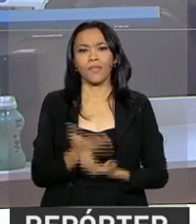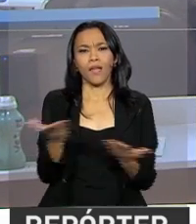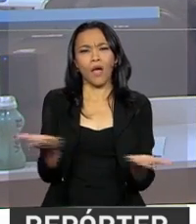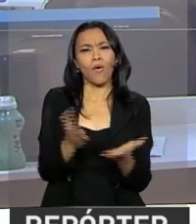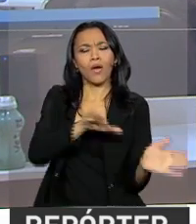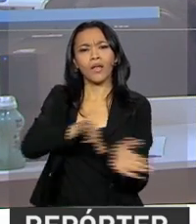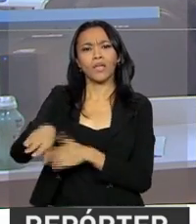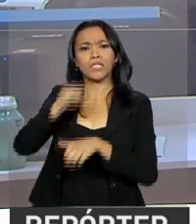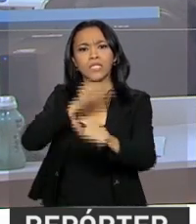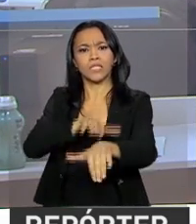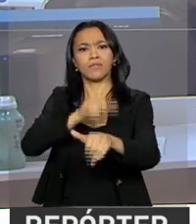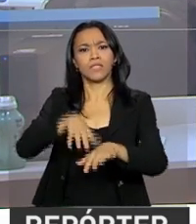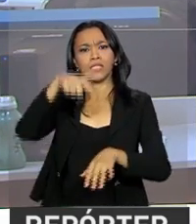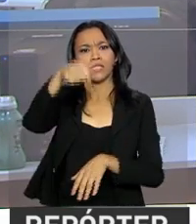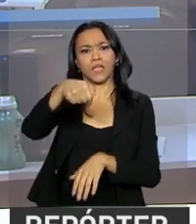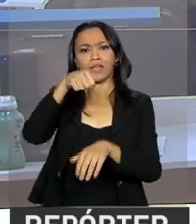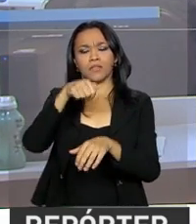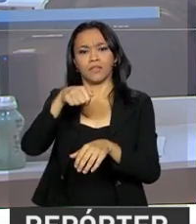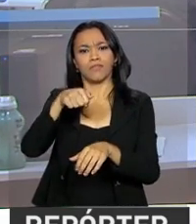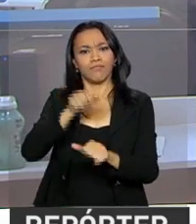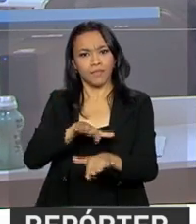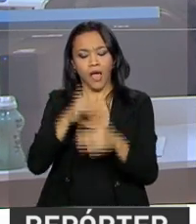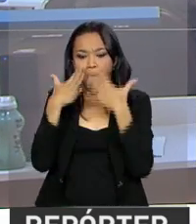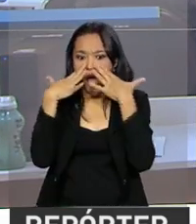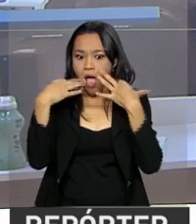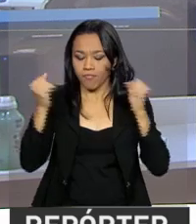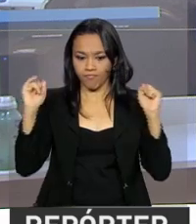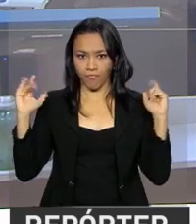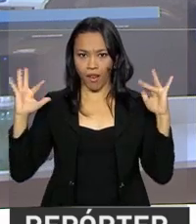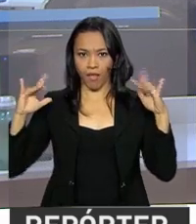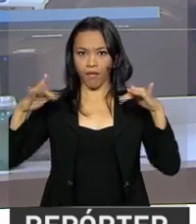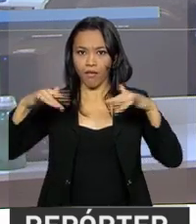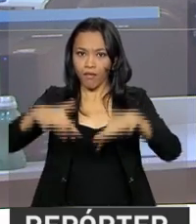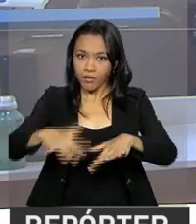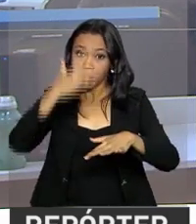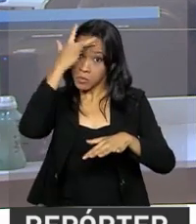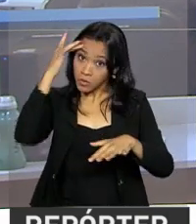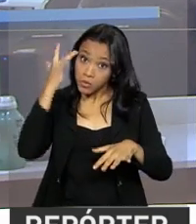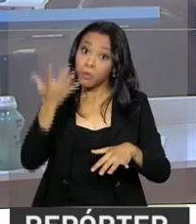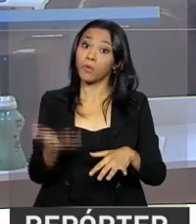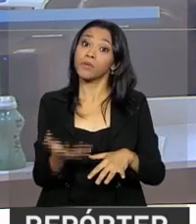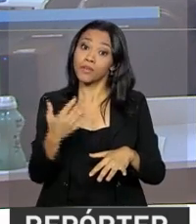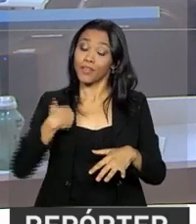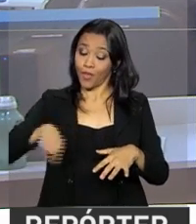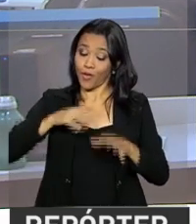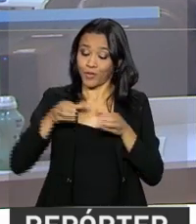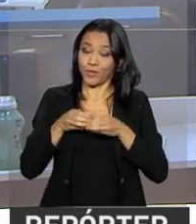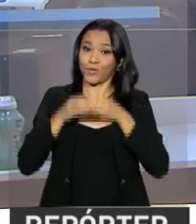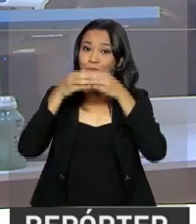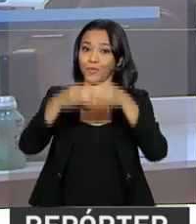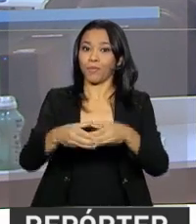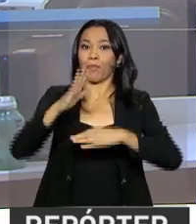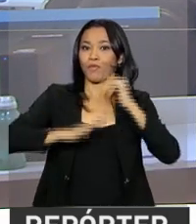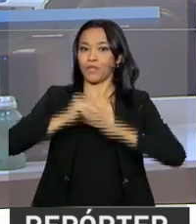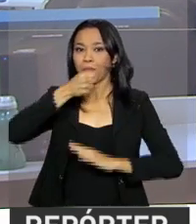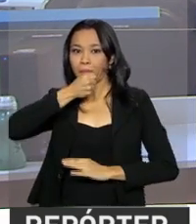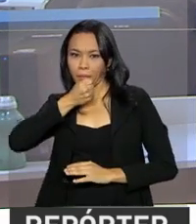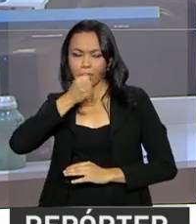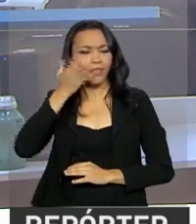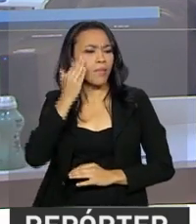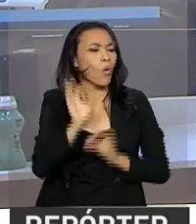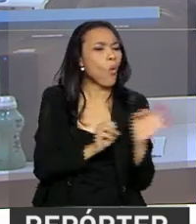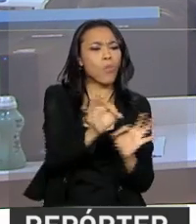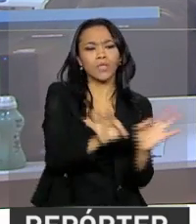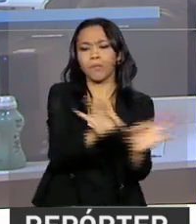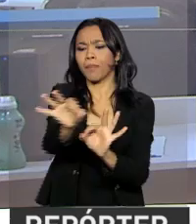desfile de 7 de Setembro que sempre atrai os olhares de muita gente a nossa equipe foi ver de perto Como está a preparação